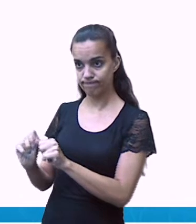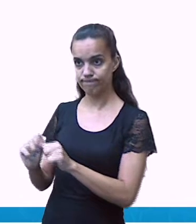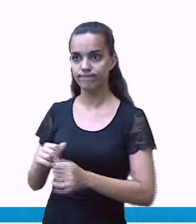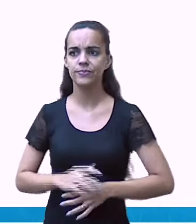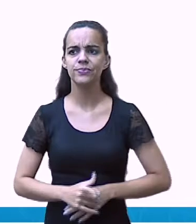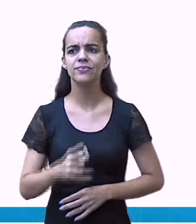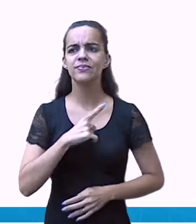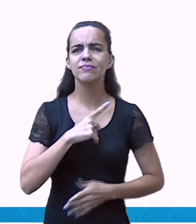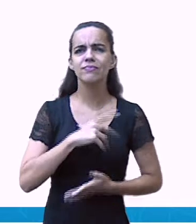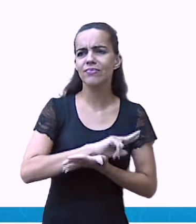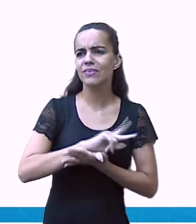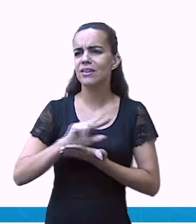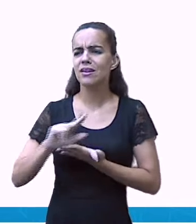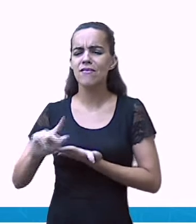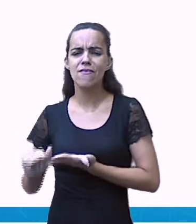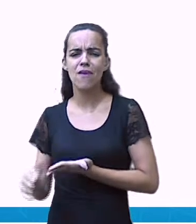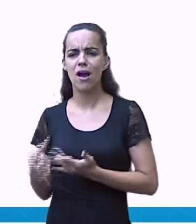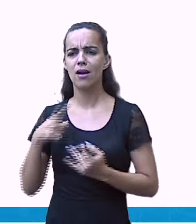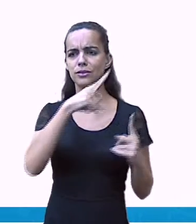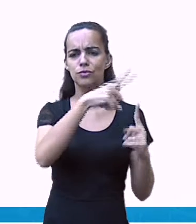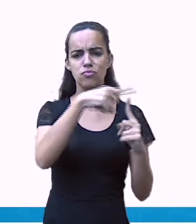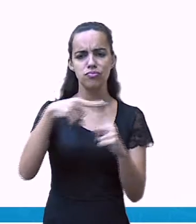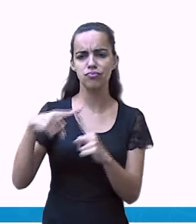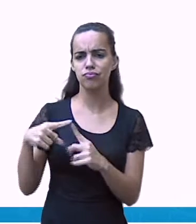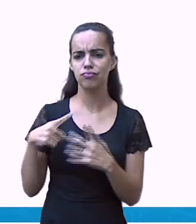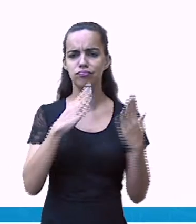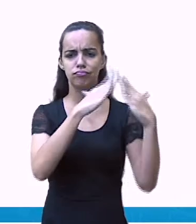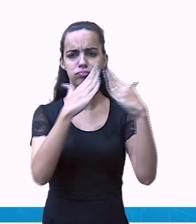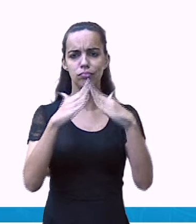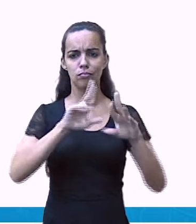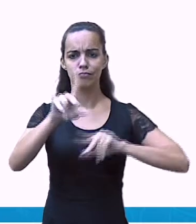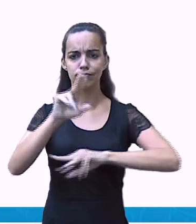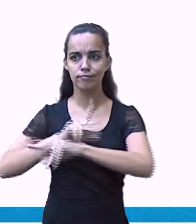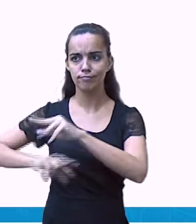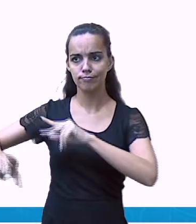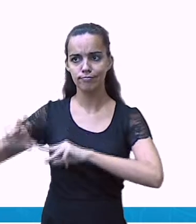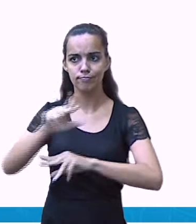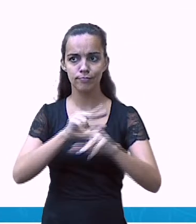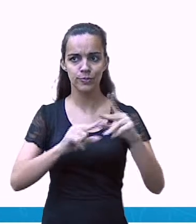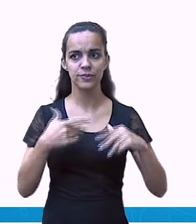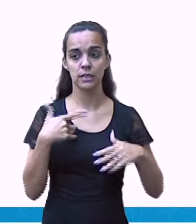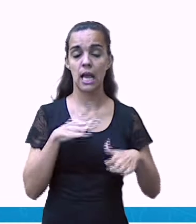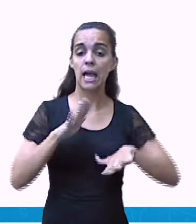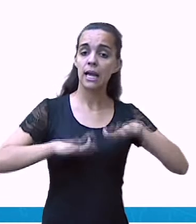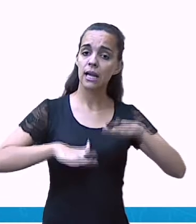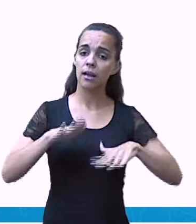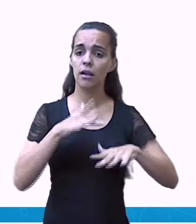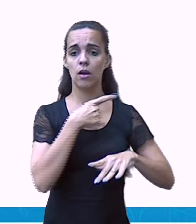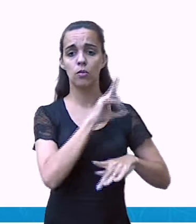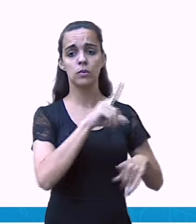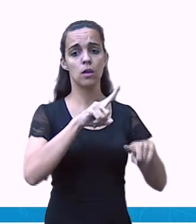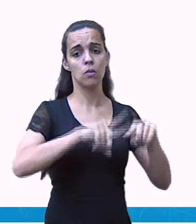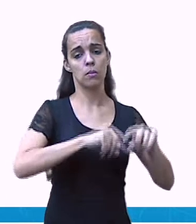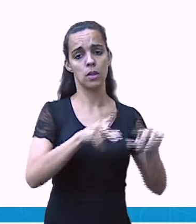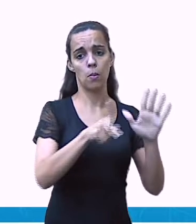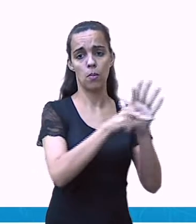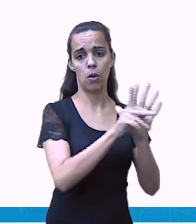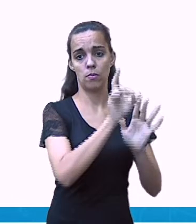assim, existem diversos tipos de moradia, cada qual com a sua